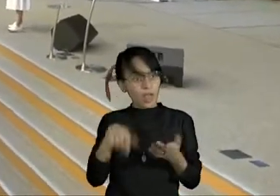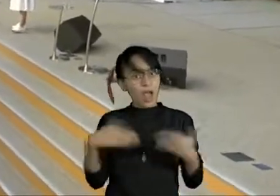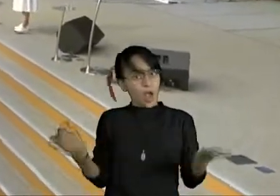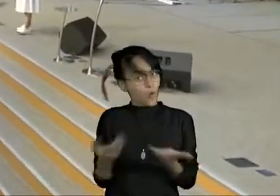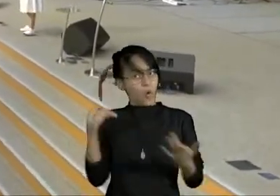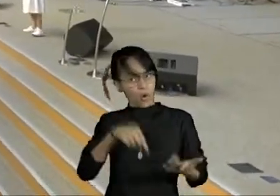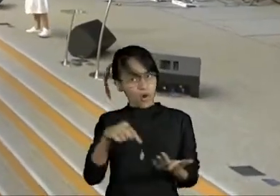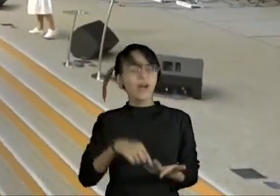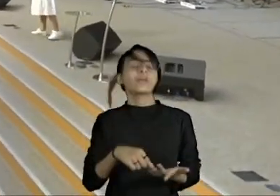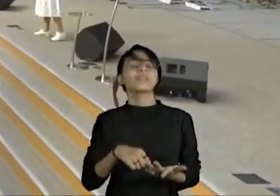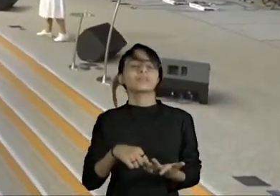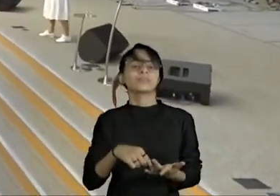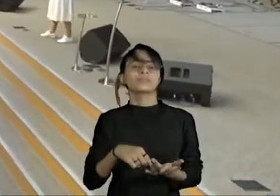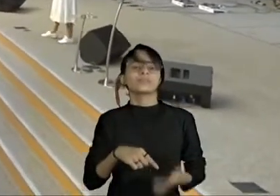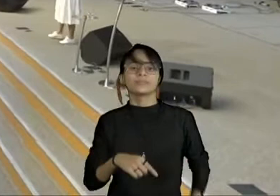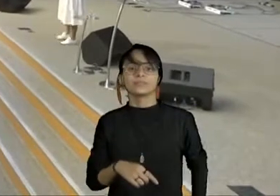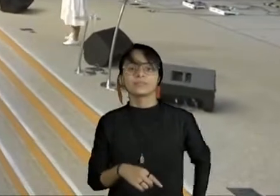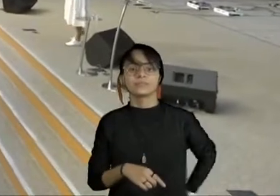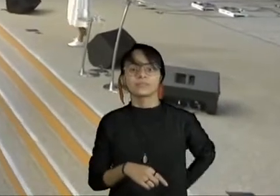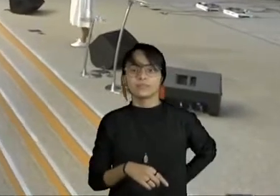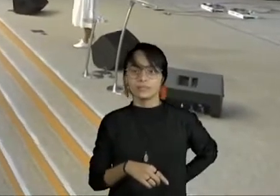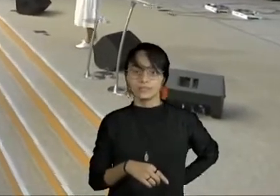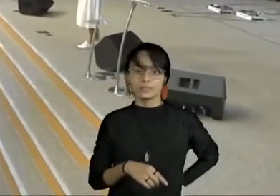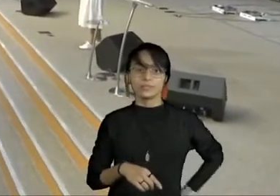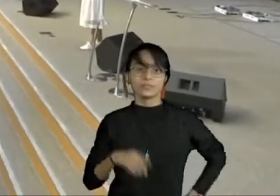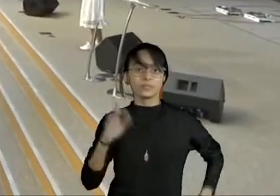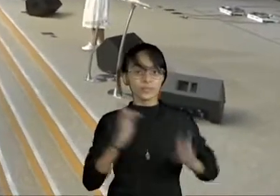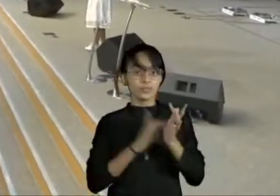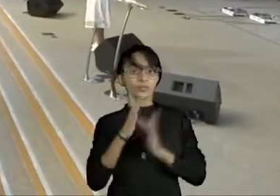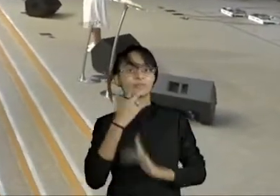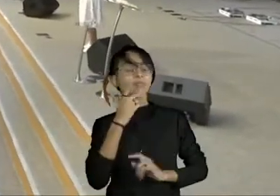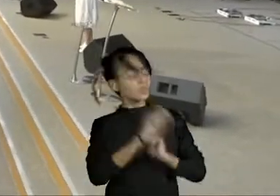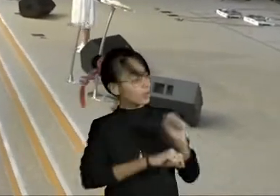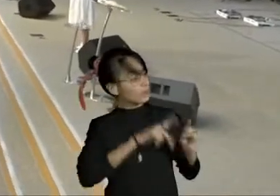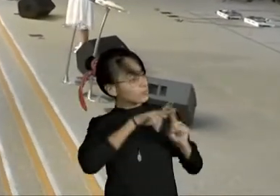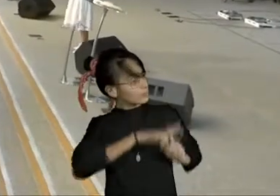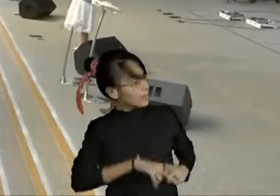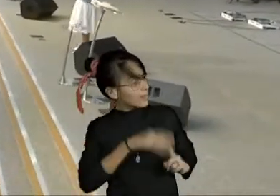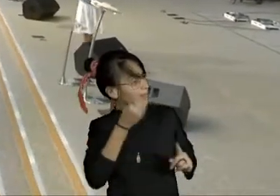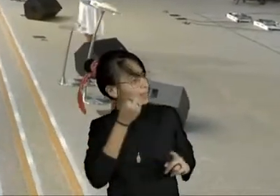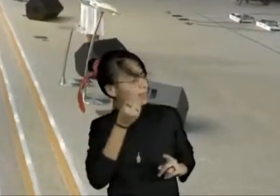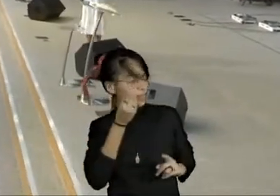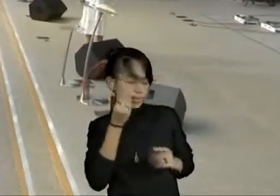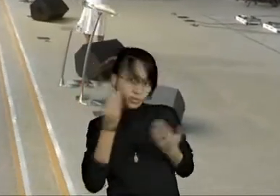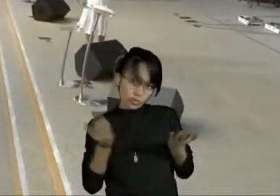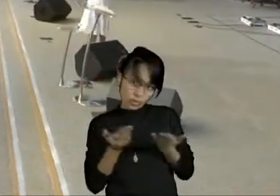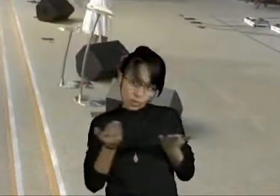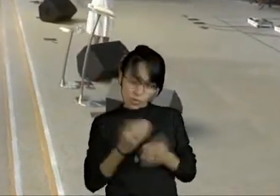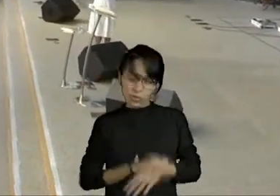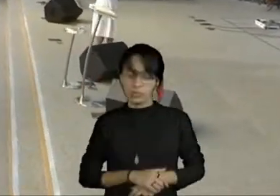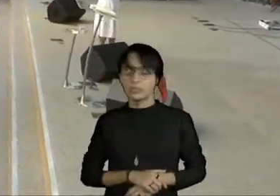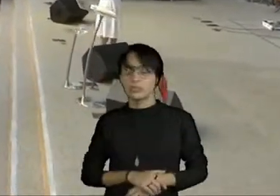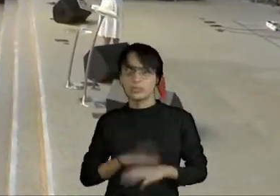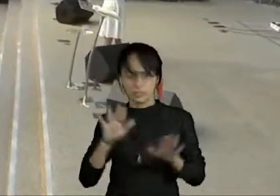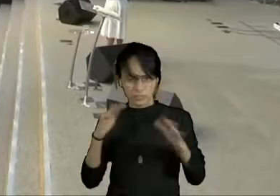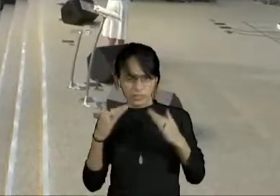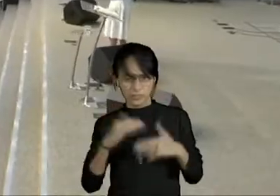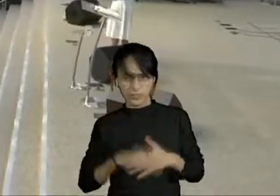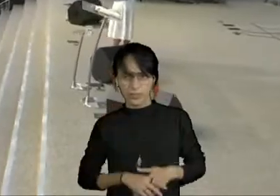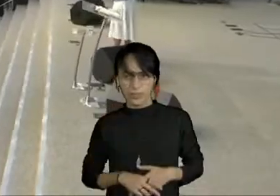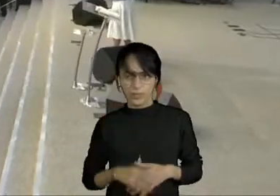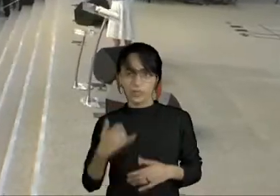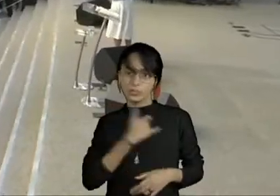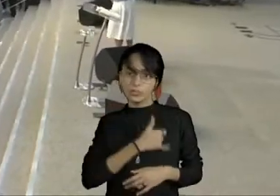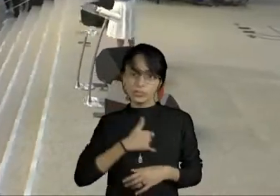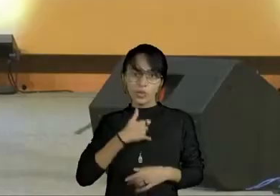está fazendo? Ele está corrigindo a fé de Marta, dando a ela expectativa. Agora, preste atenção. Eu vou entrar em João, mas eu